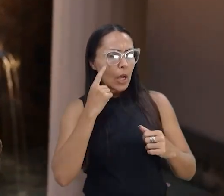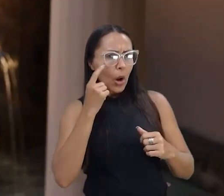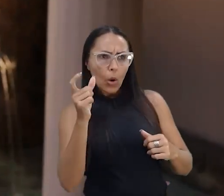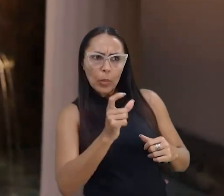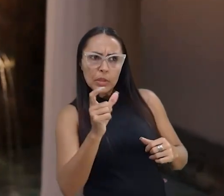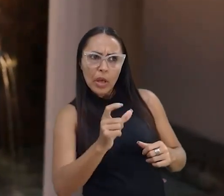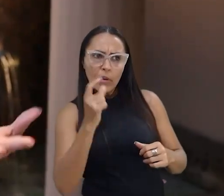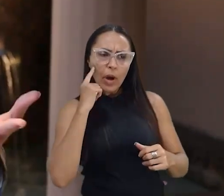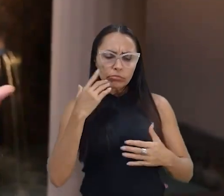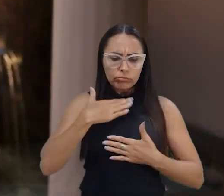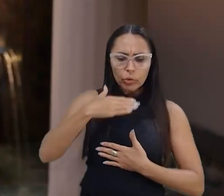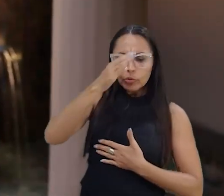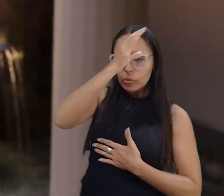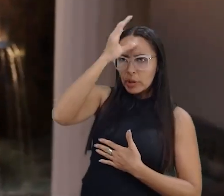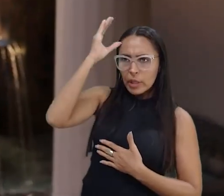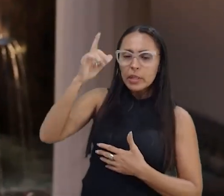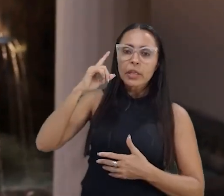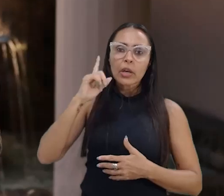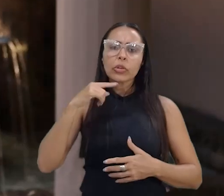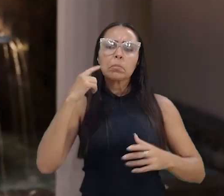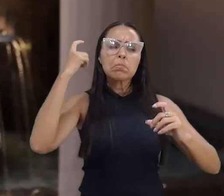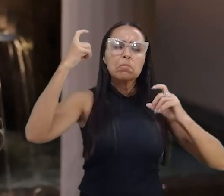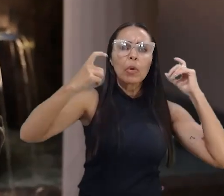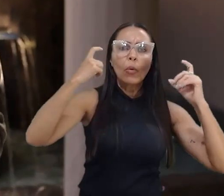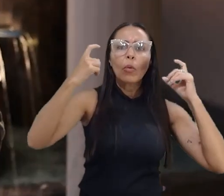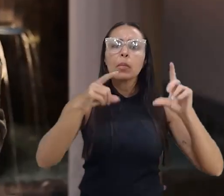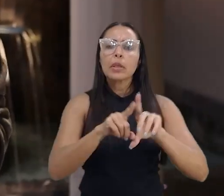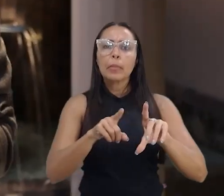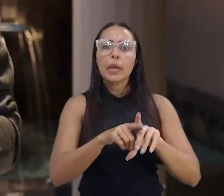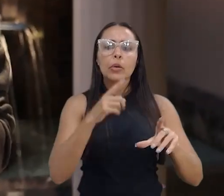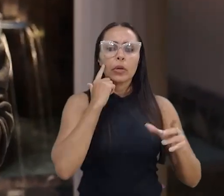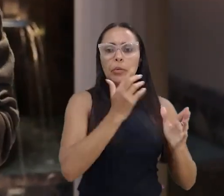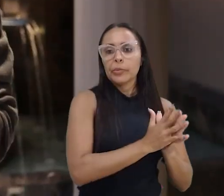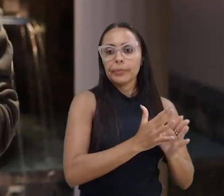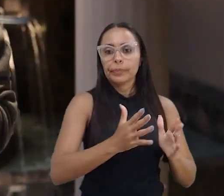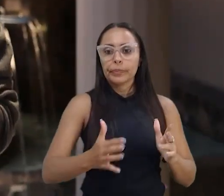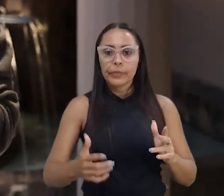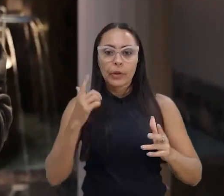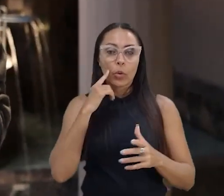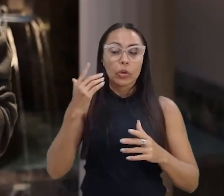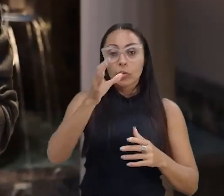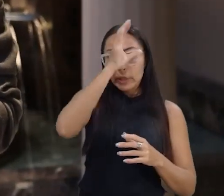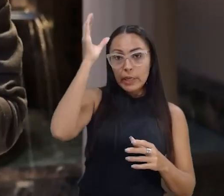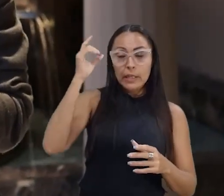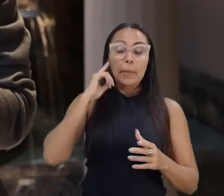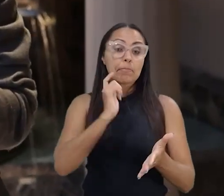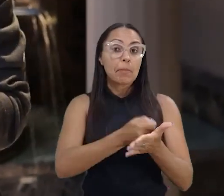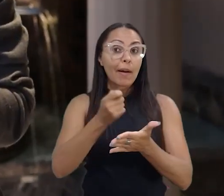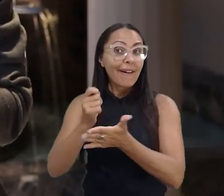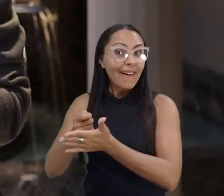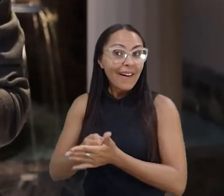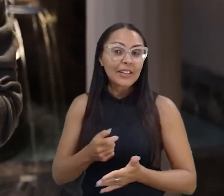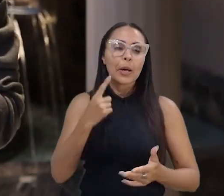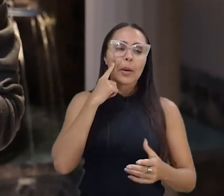Observar os gostos do cliente, observar se a gente está só se preocupando em uma produção em larga escala, observar o quanto o cliente quer gastar, qual o